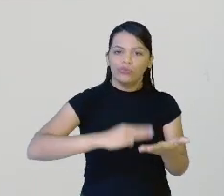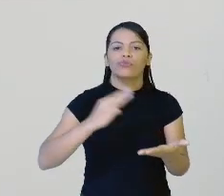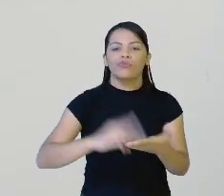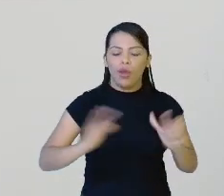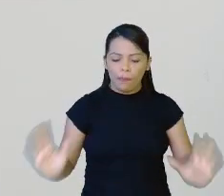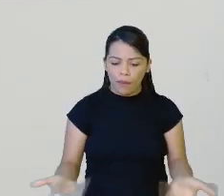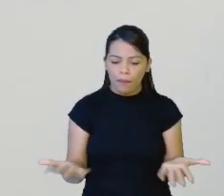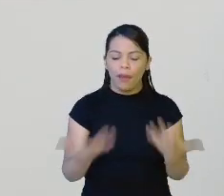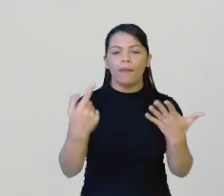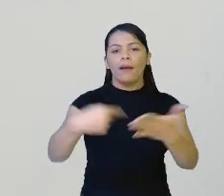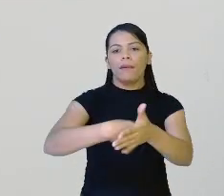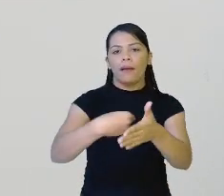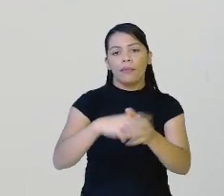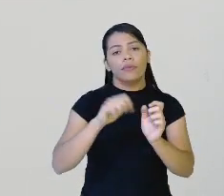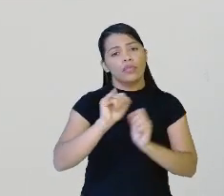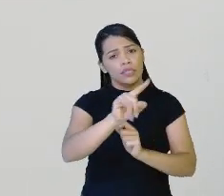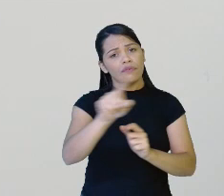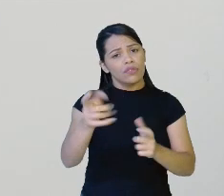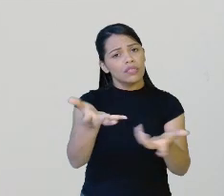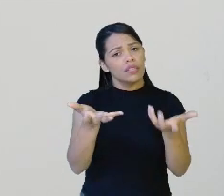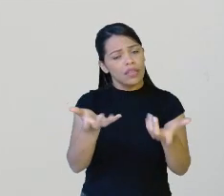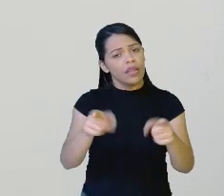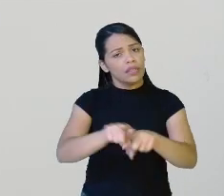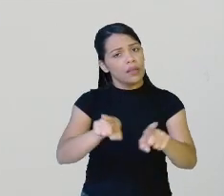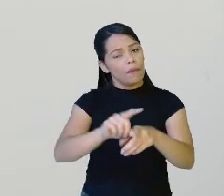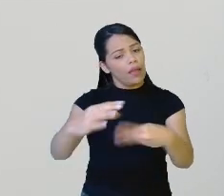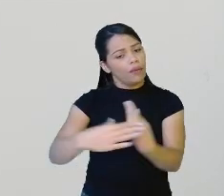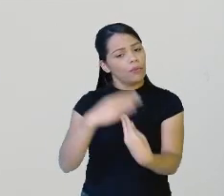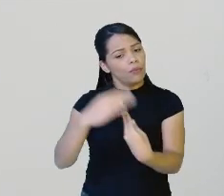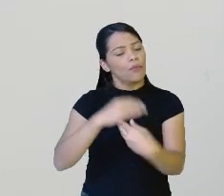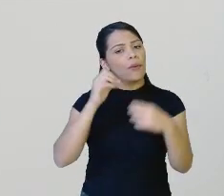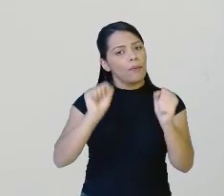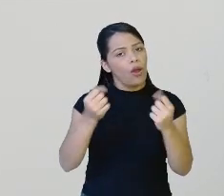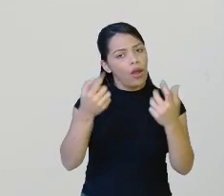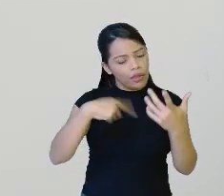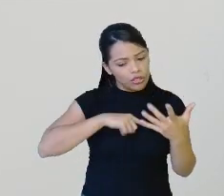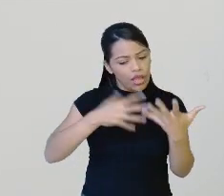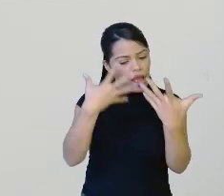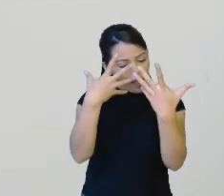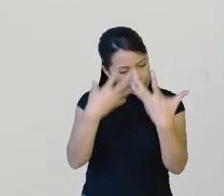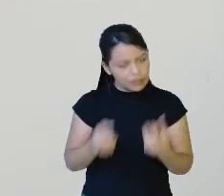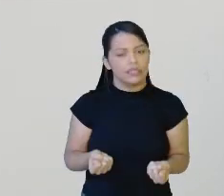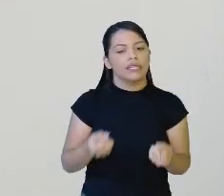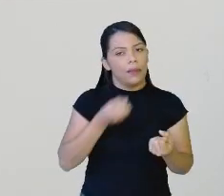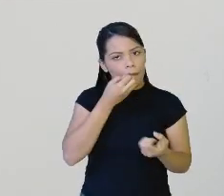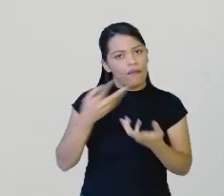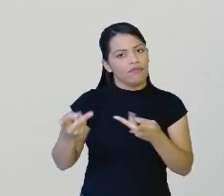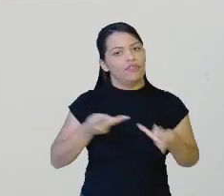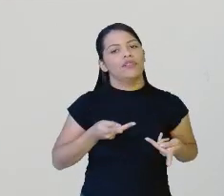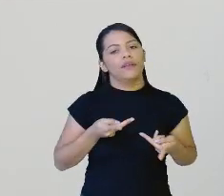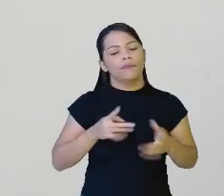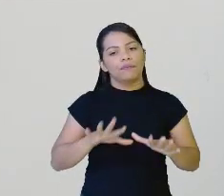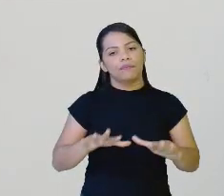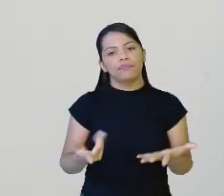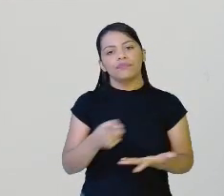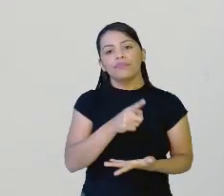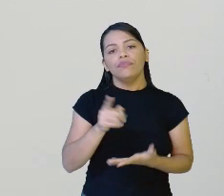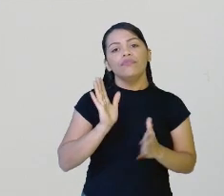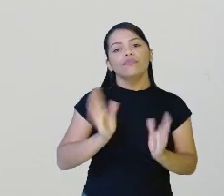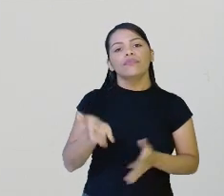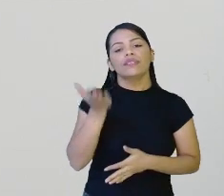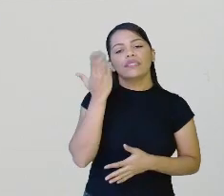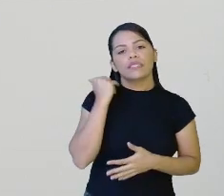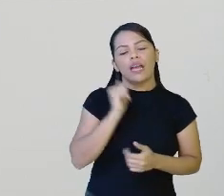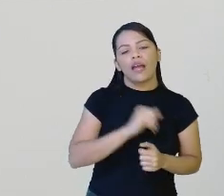incentivando. E se você também quiser dar a sua sugestão, ela será muito bem-vinda. Como você sabe,